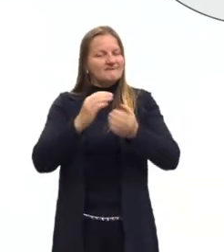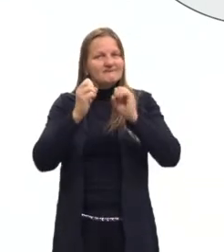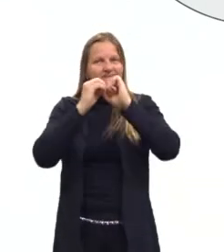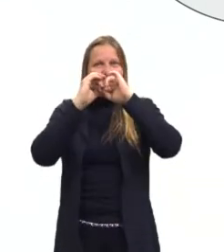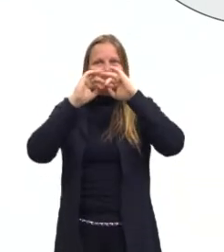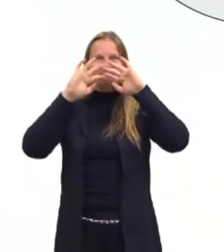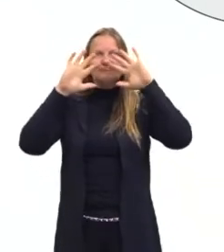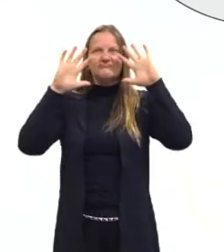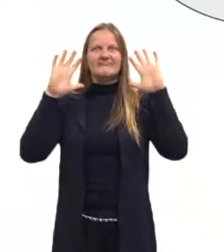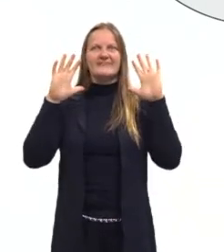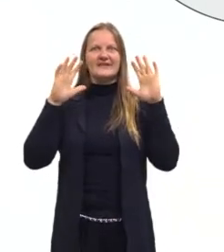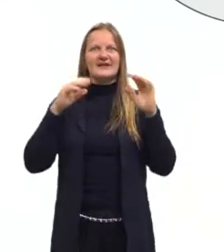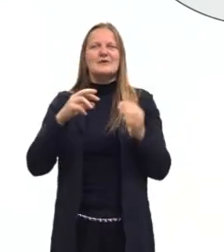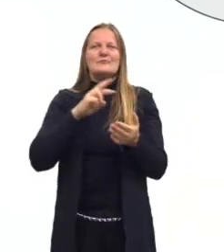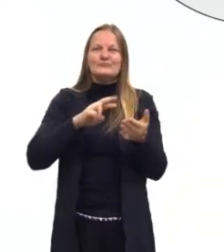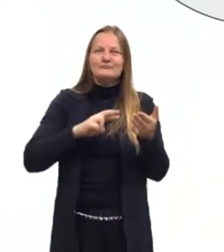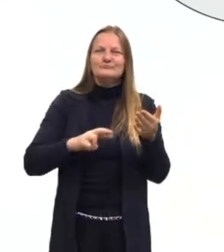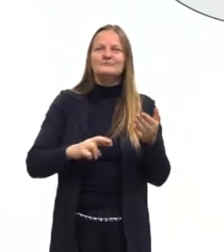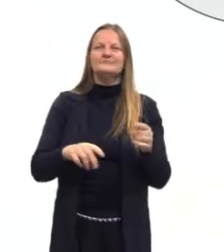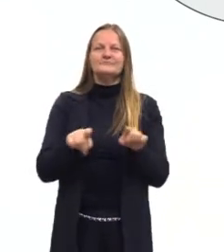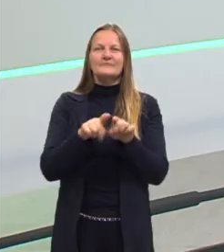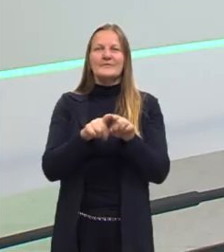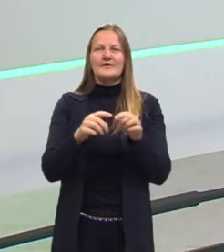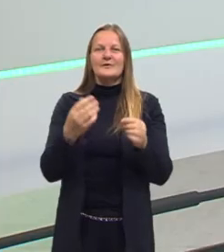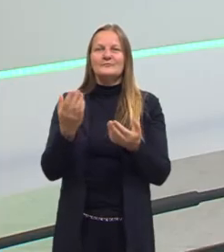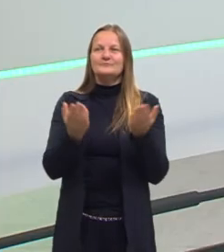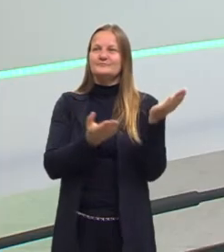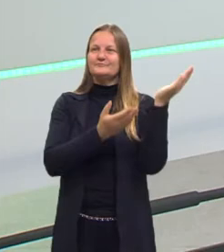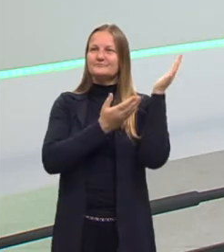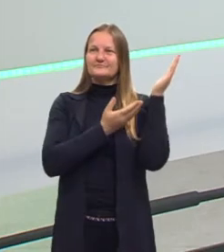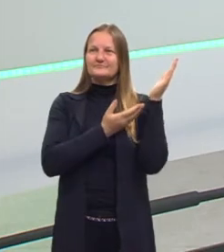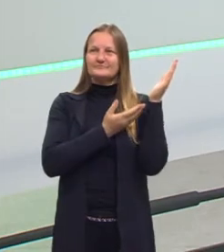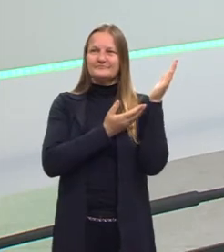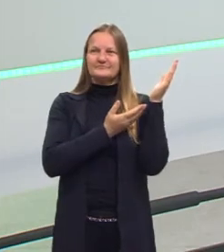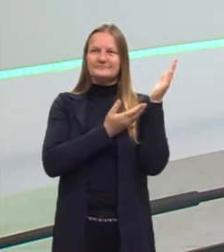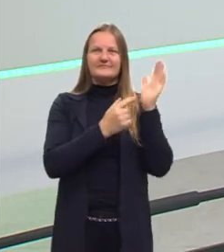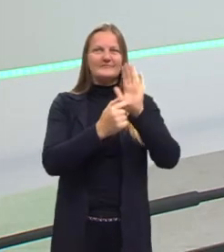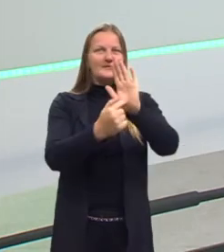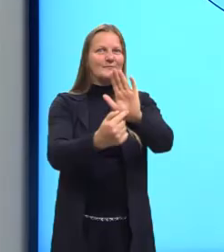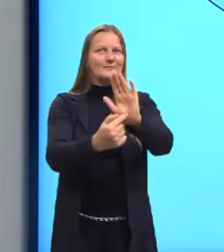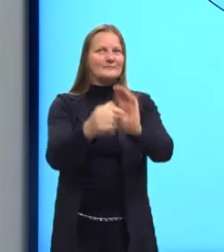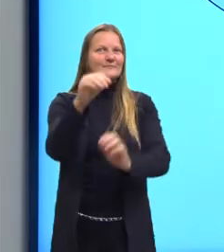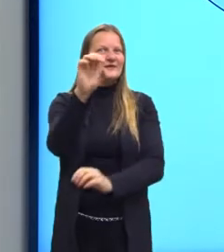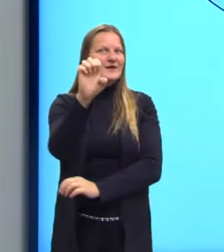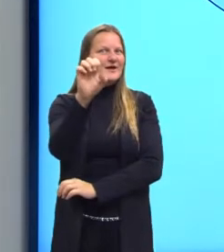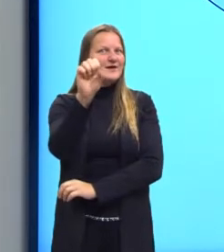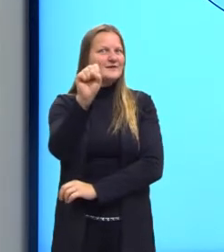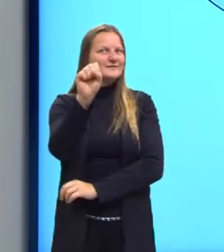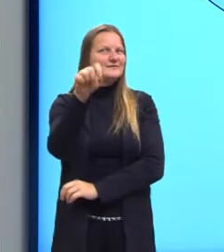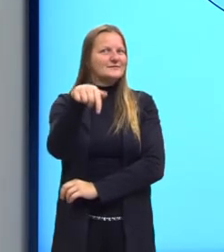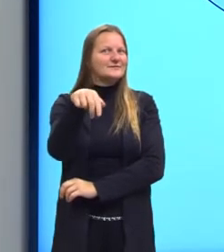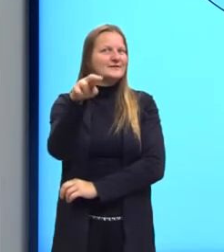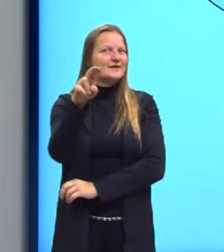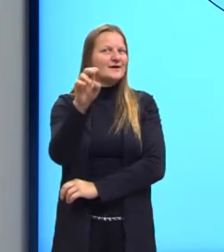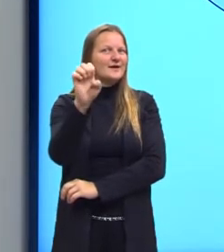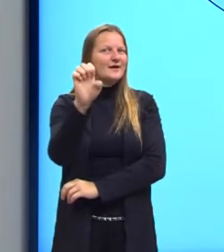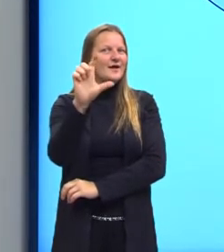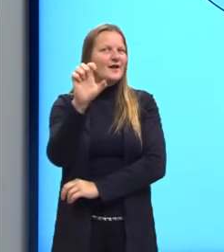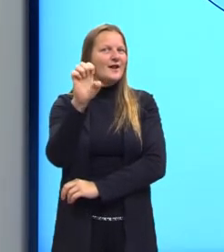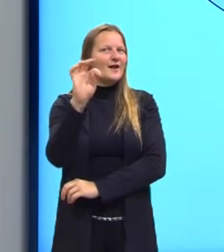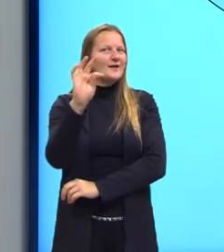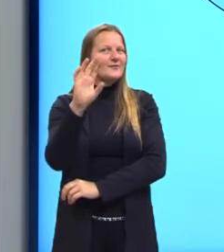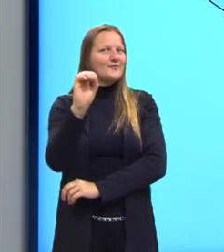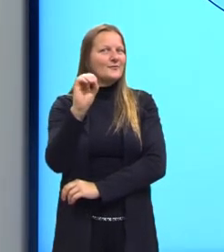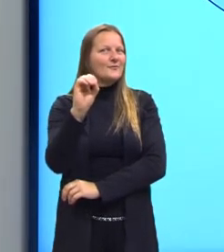também então este Eu vos apresento é o esqueleto mas que esqueleto